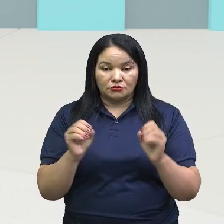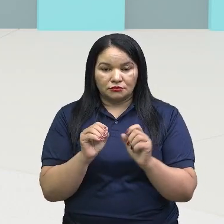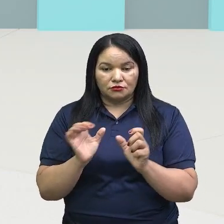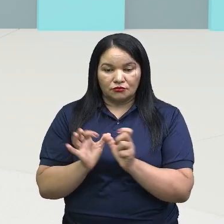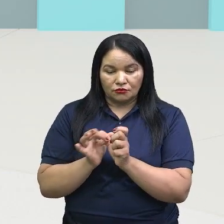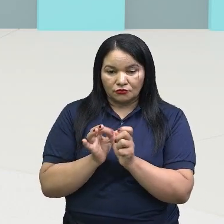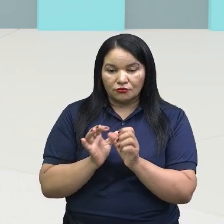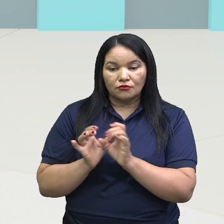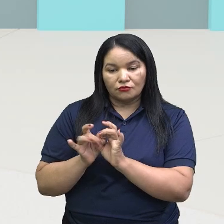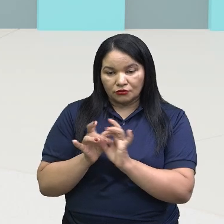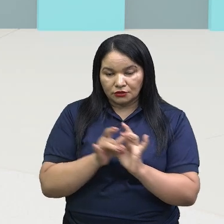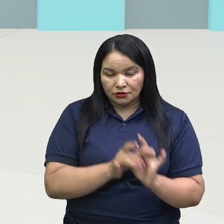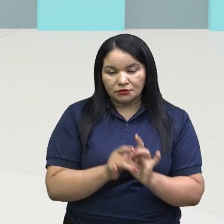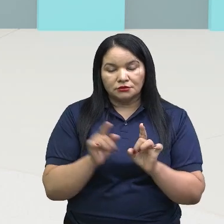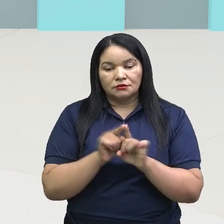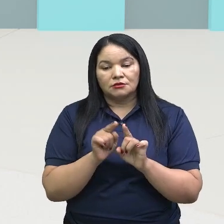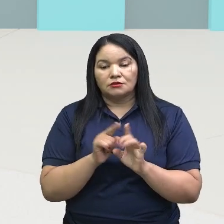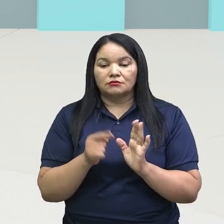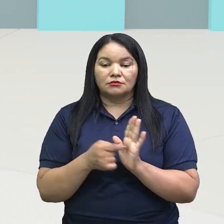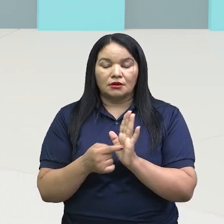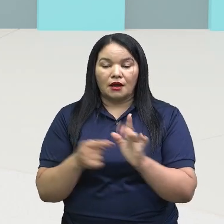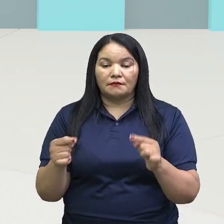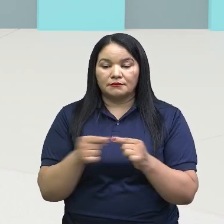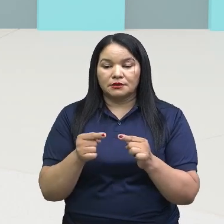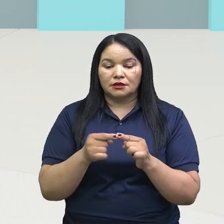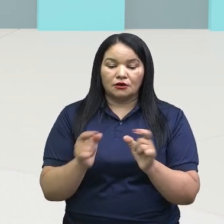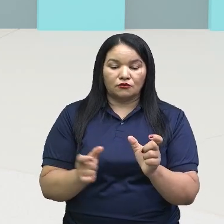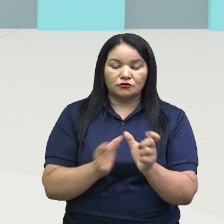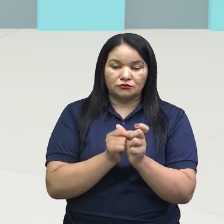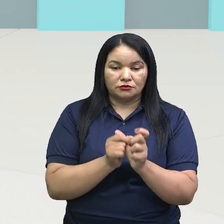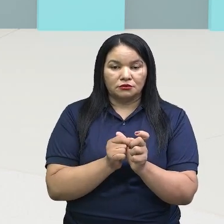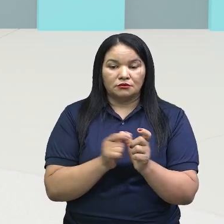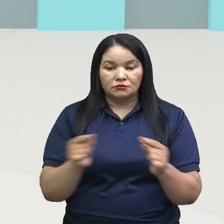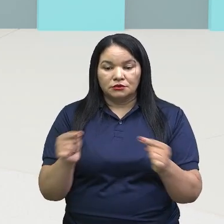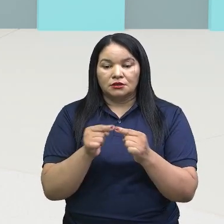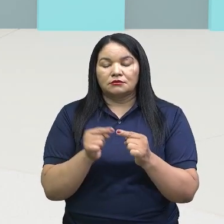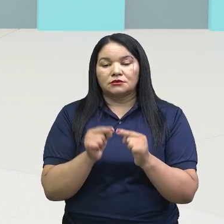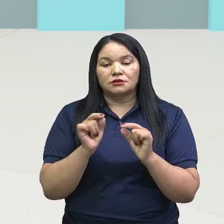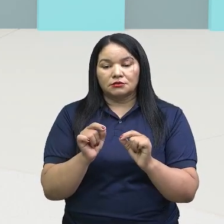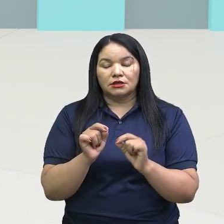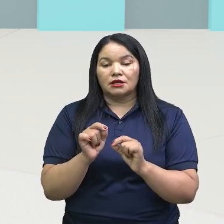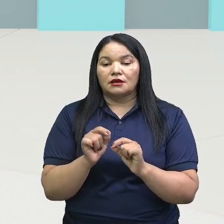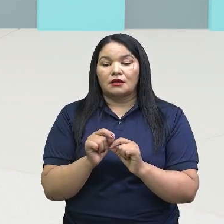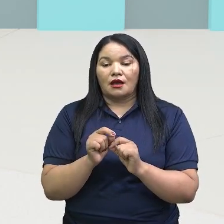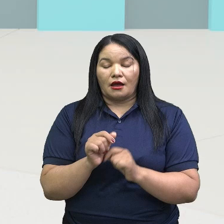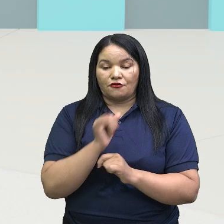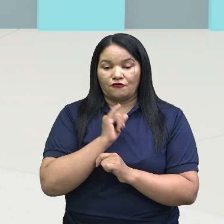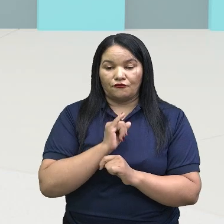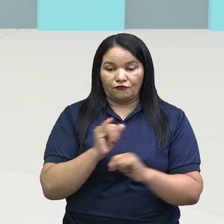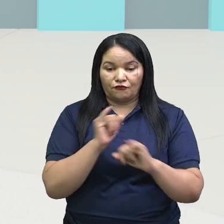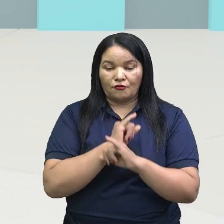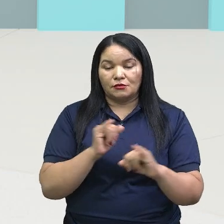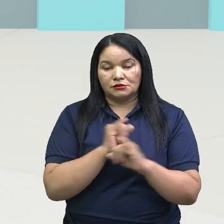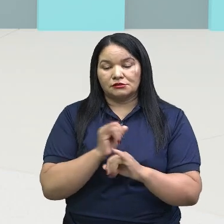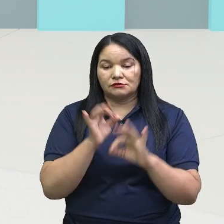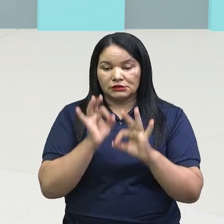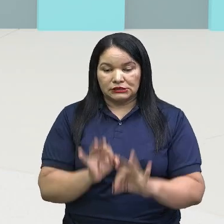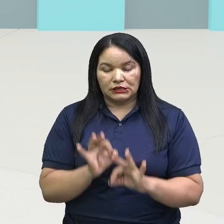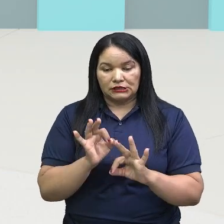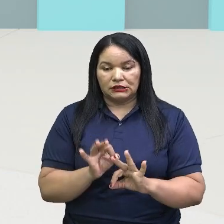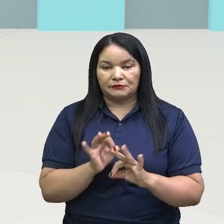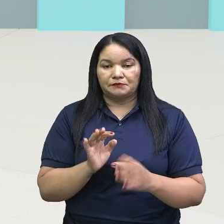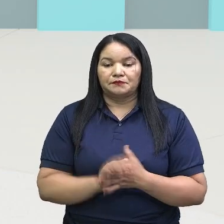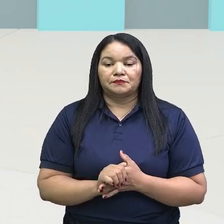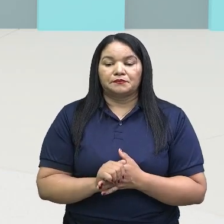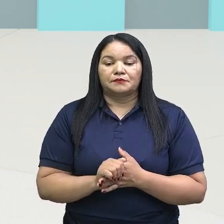e colocarmos a conjunção adequada para que a gente transmita a informação certa, né, para o nosso